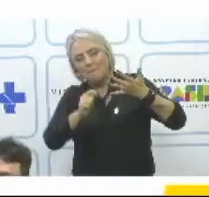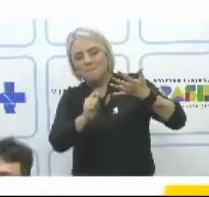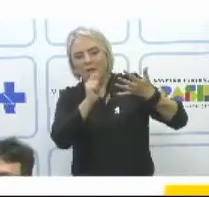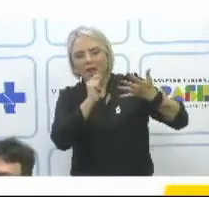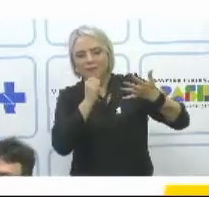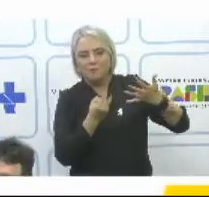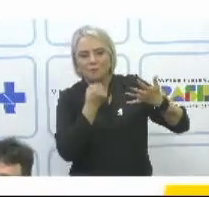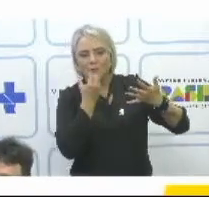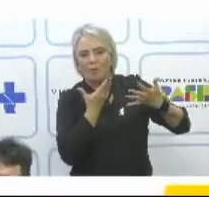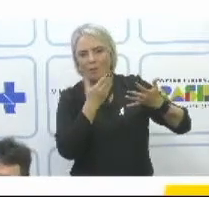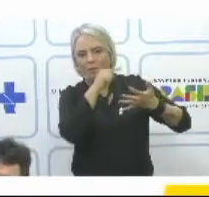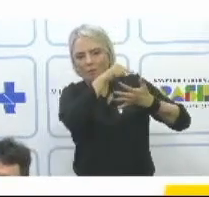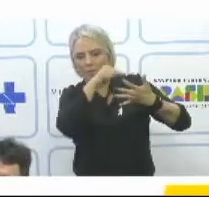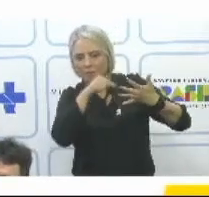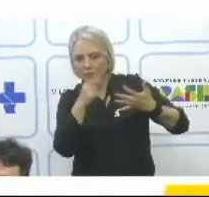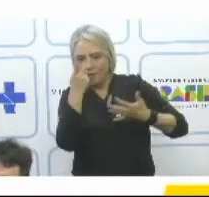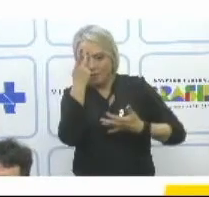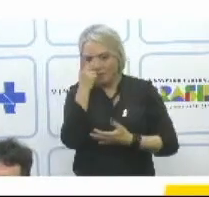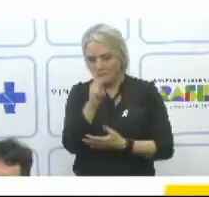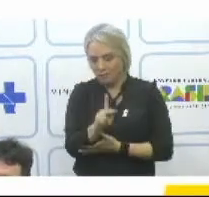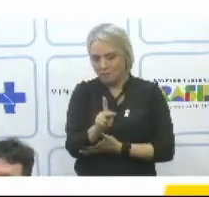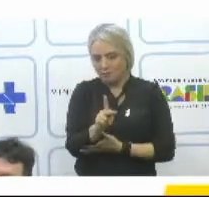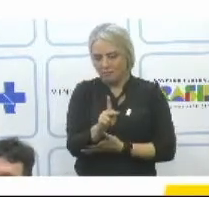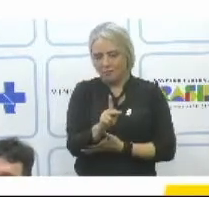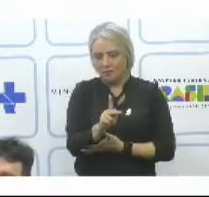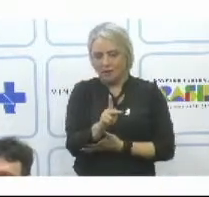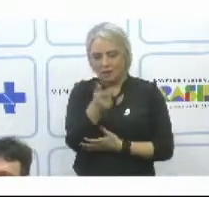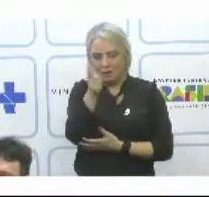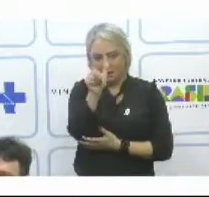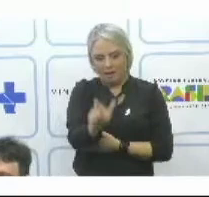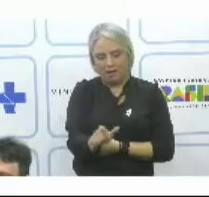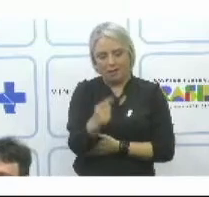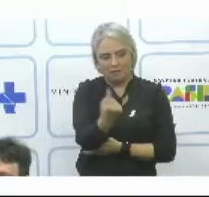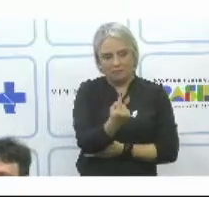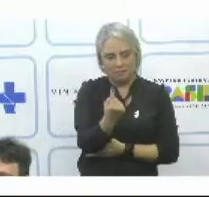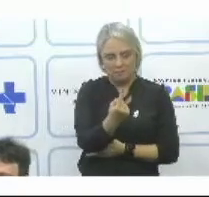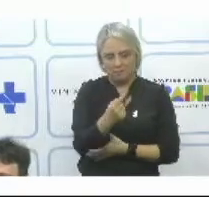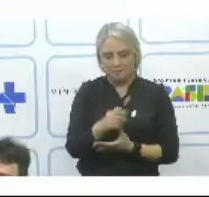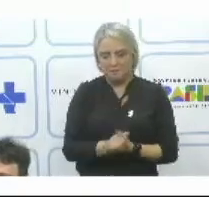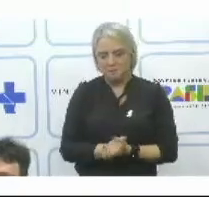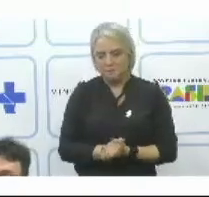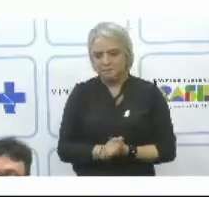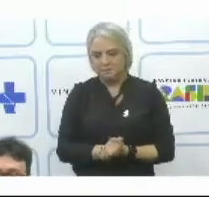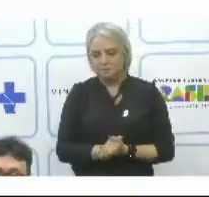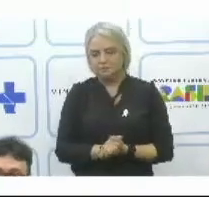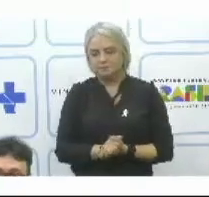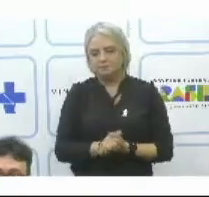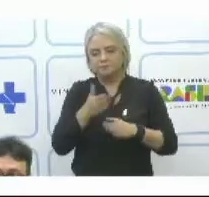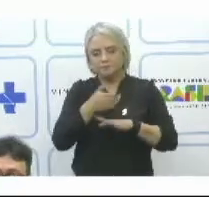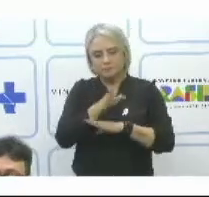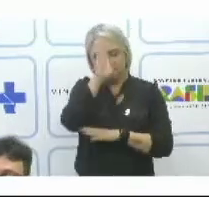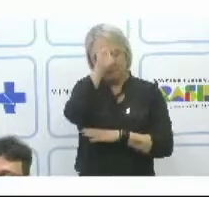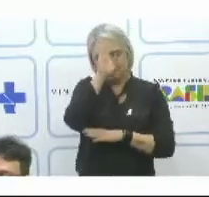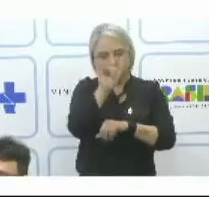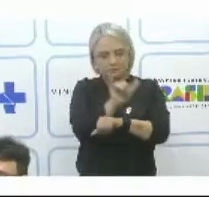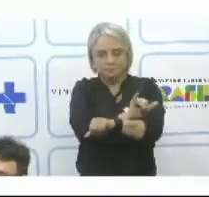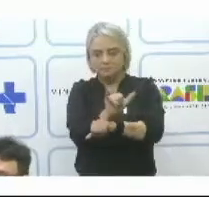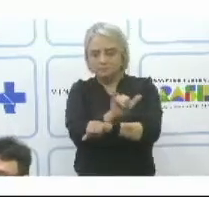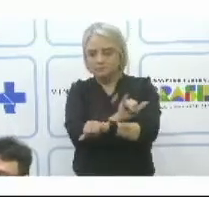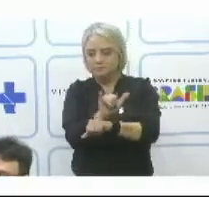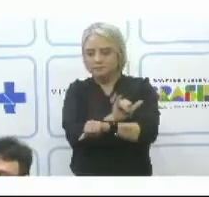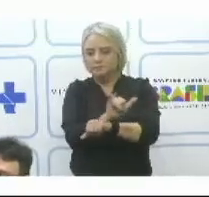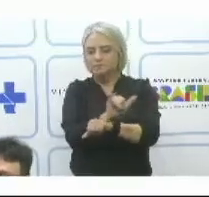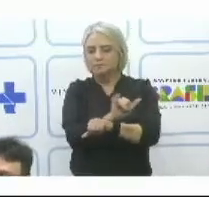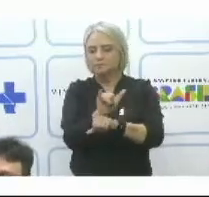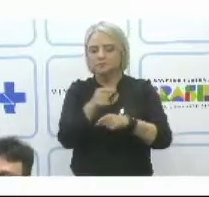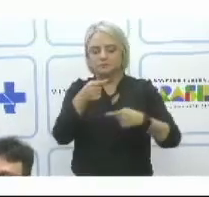benefício, né, para aquele indivíduo. E aí, entrando um pouco nas prioridades estratégicas aqui